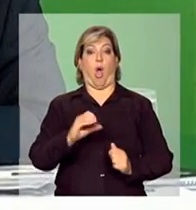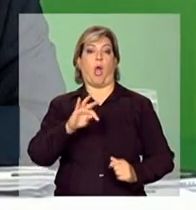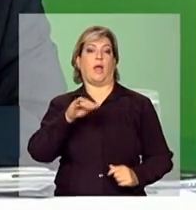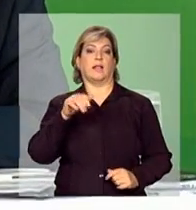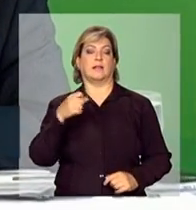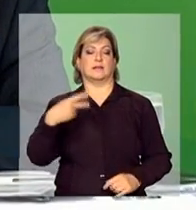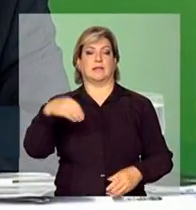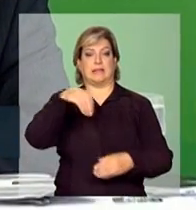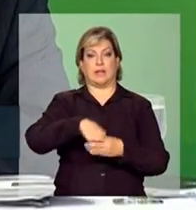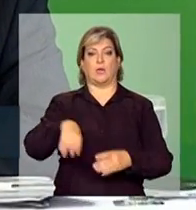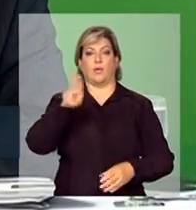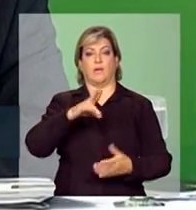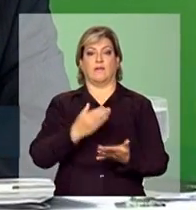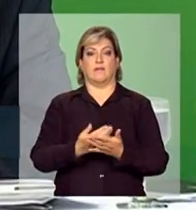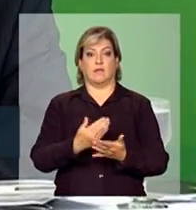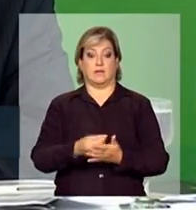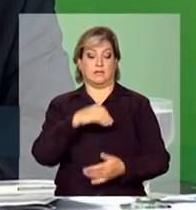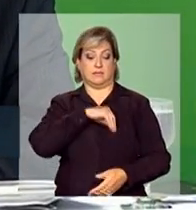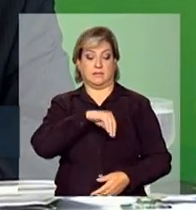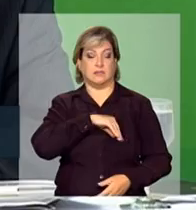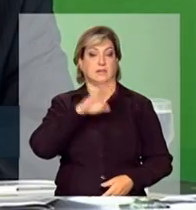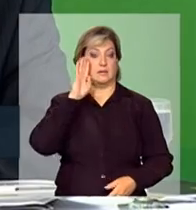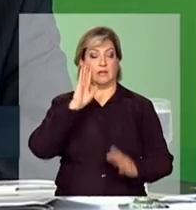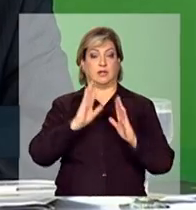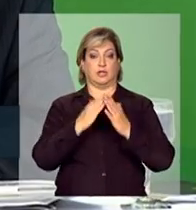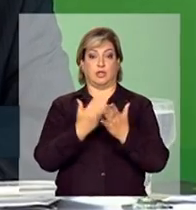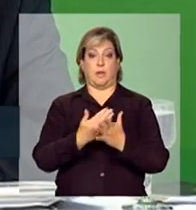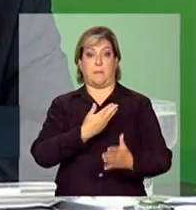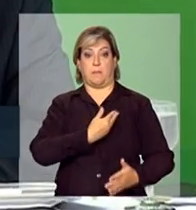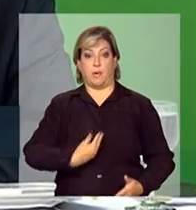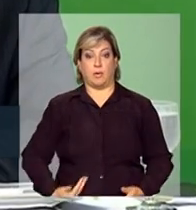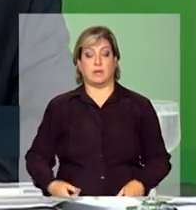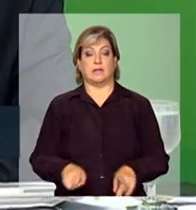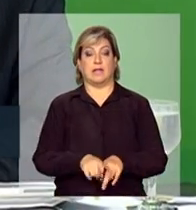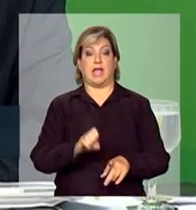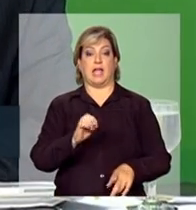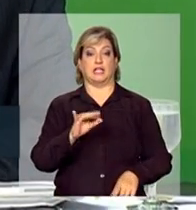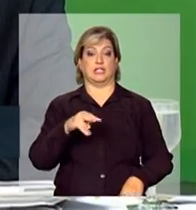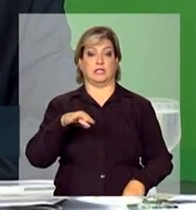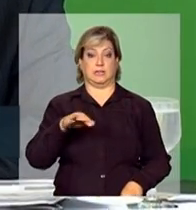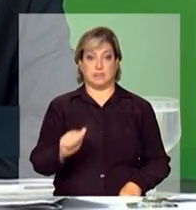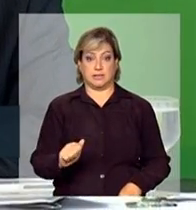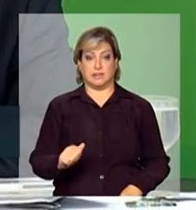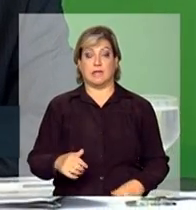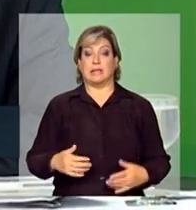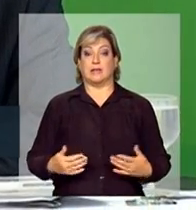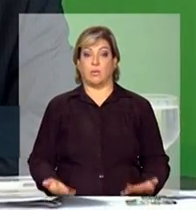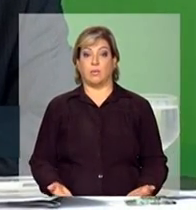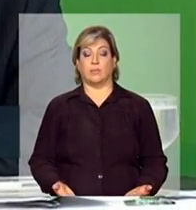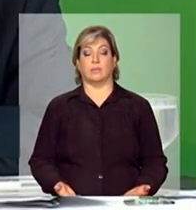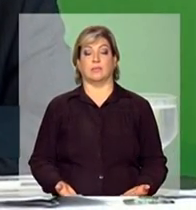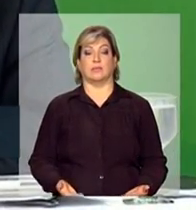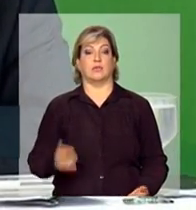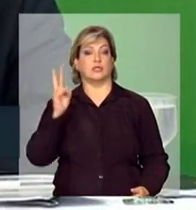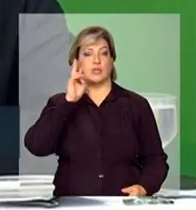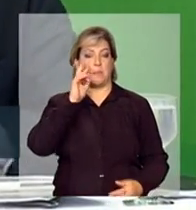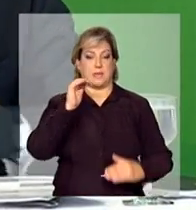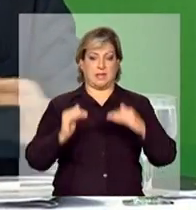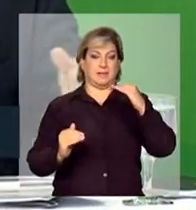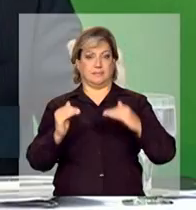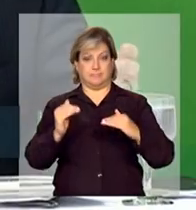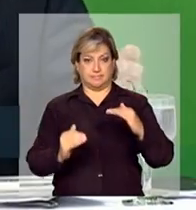universidades que é por renda é escola pública e é por etnia então Eh em relação à